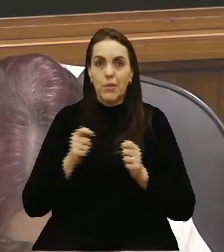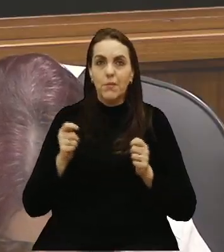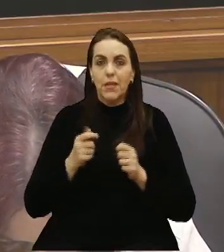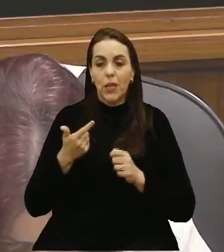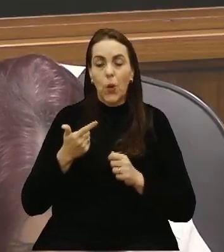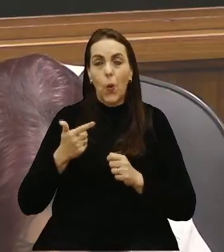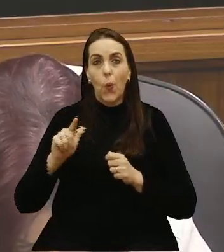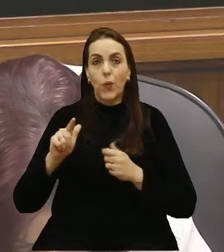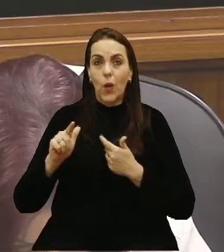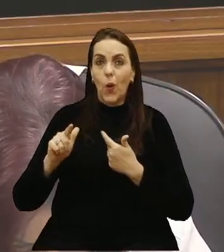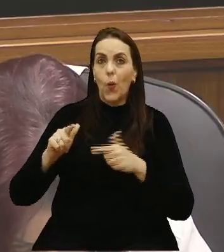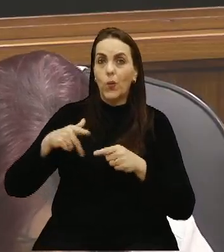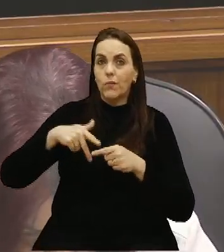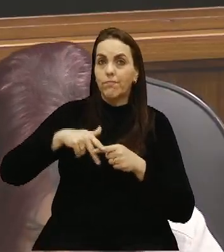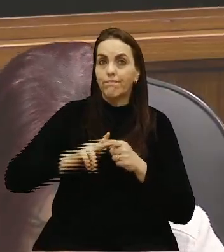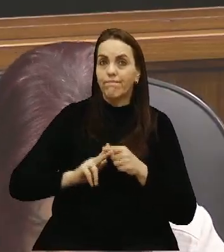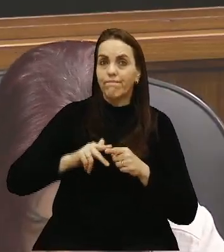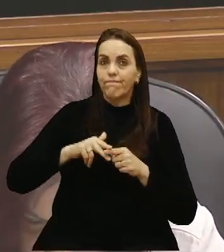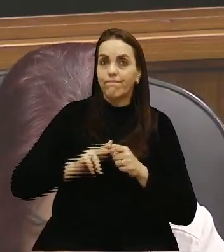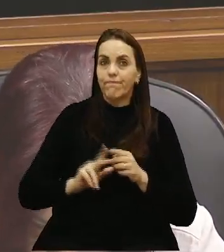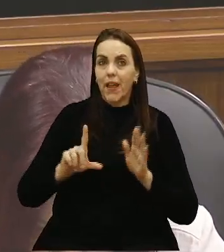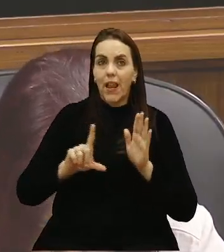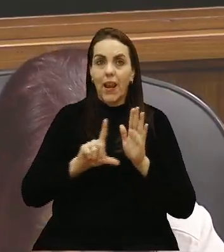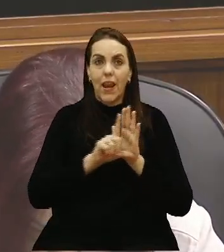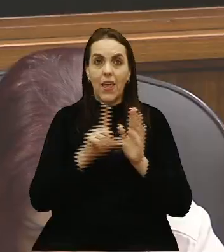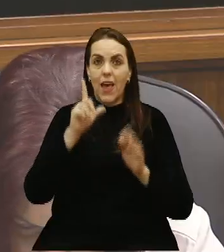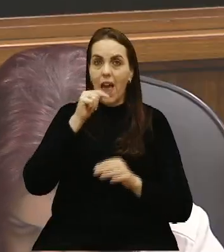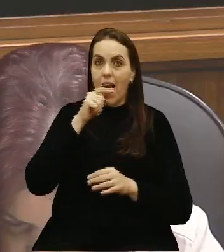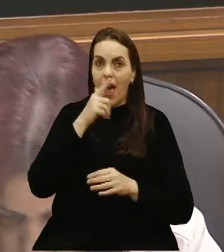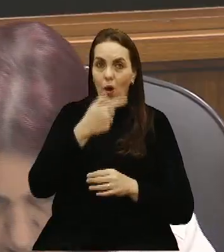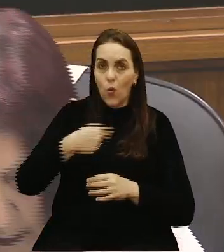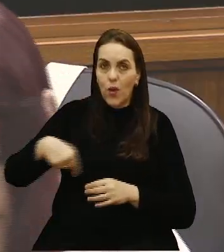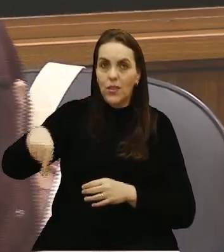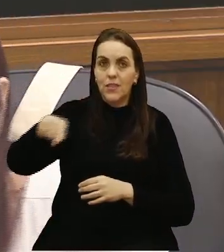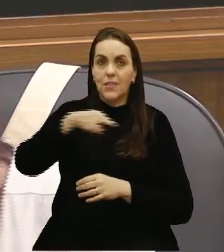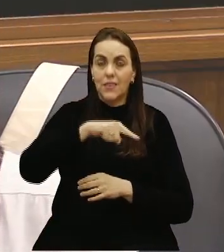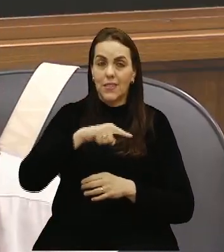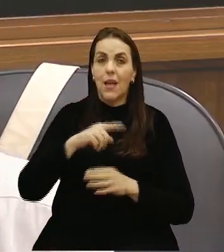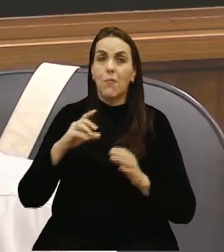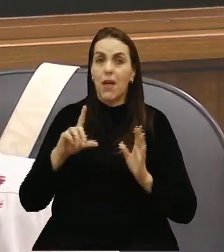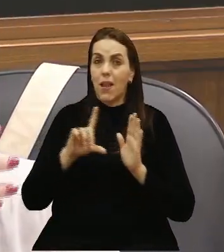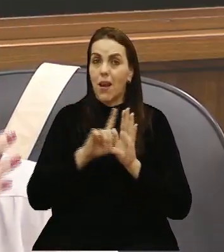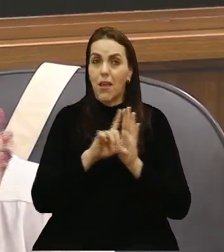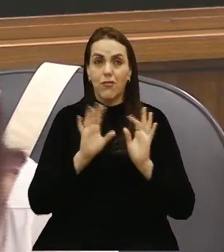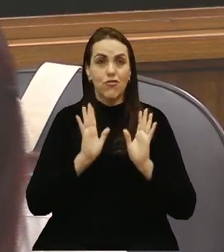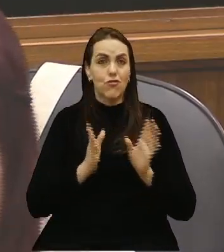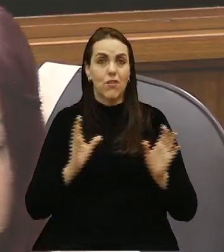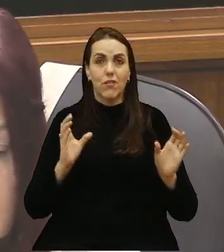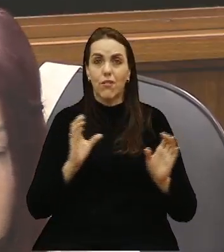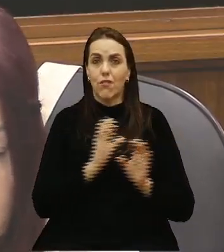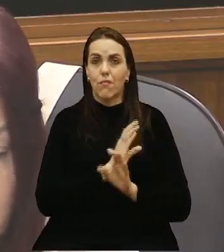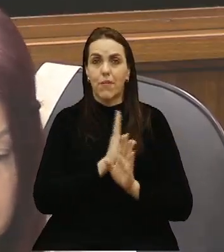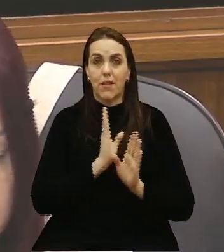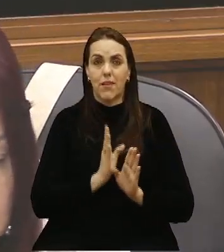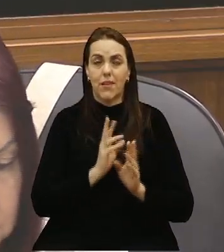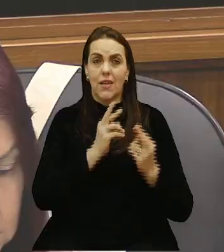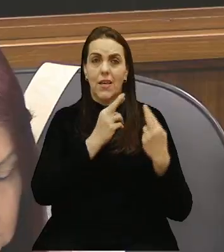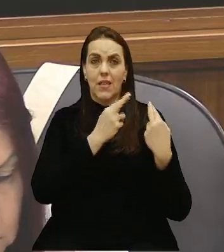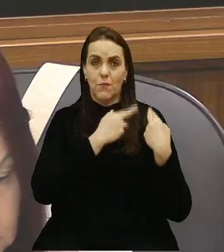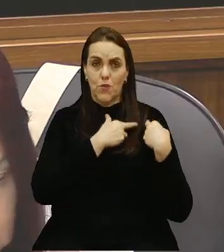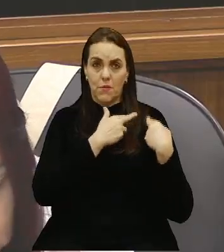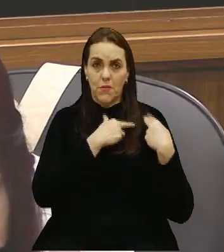outras alterações à Lei das Águas, que, no meu entendimento, é uma lei muito completa, que fala das responsabilidades,